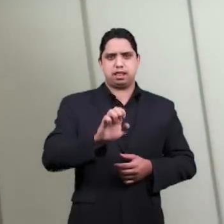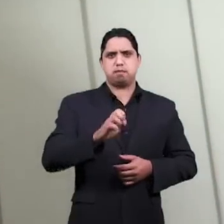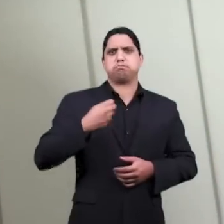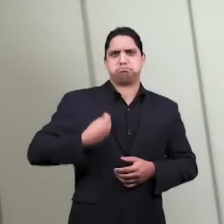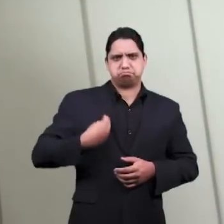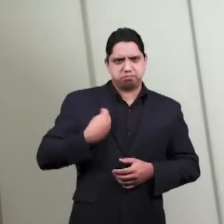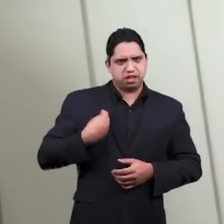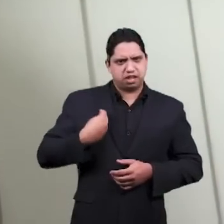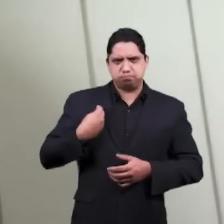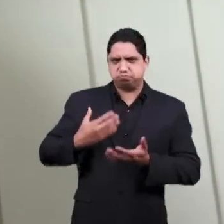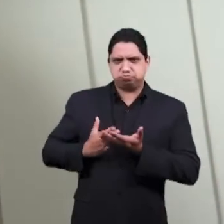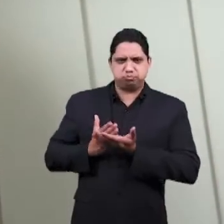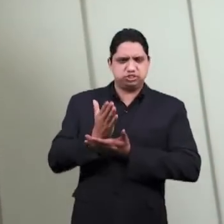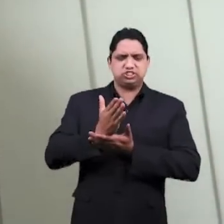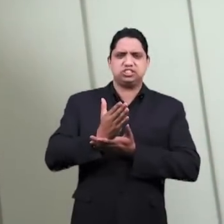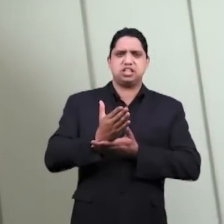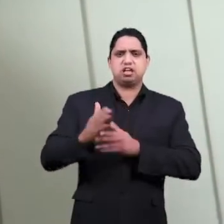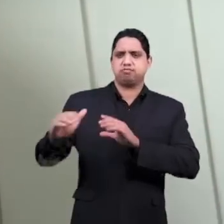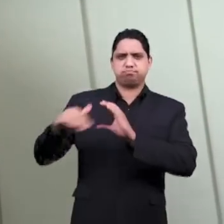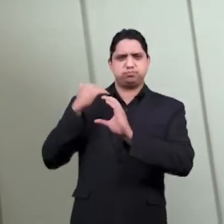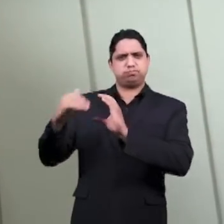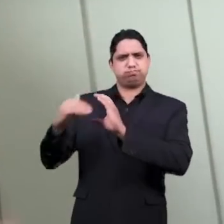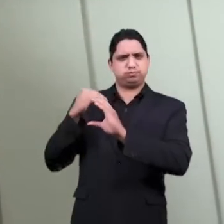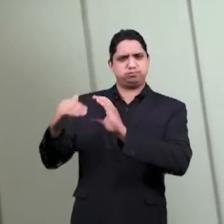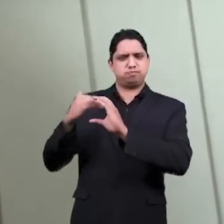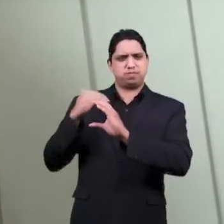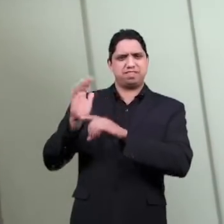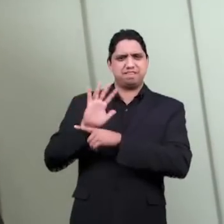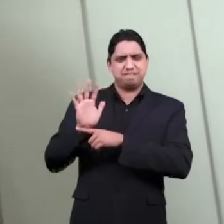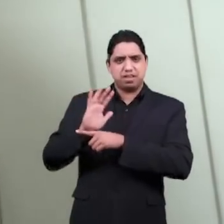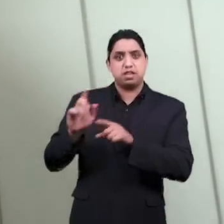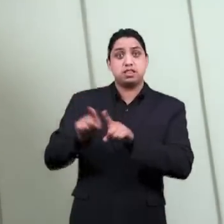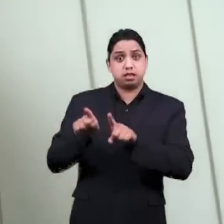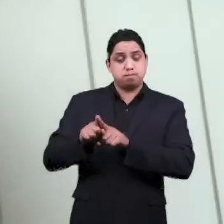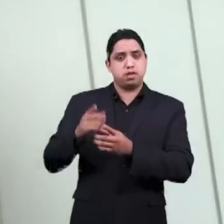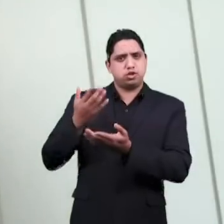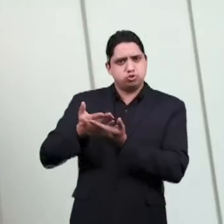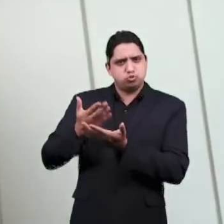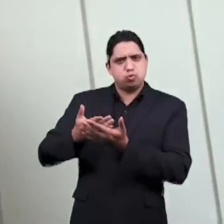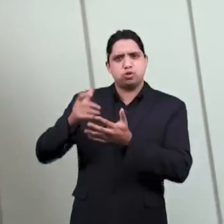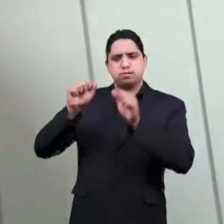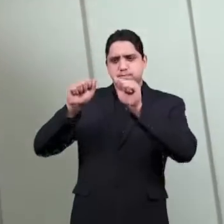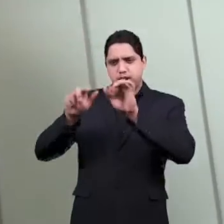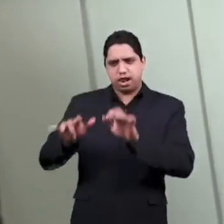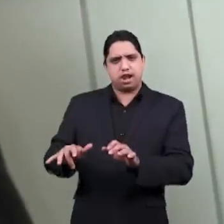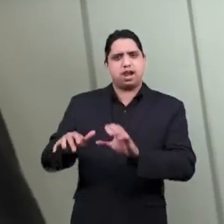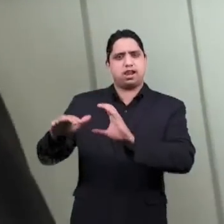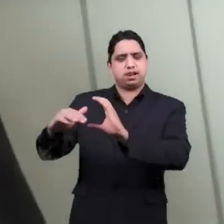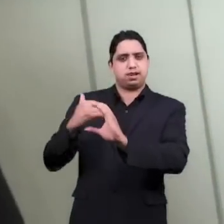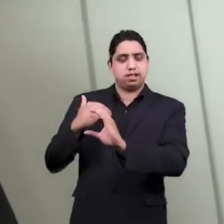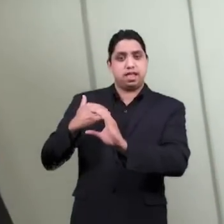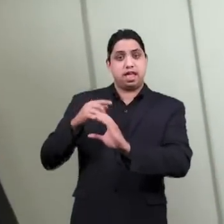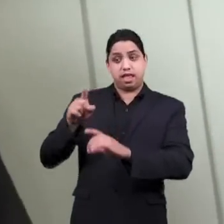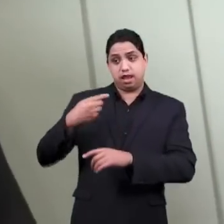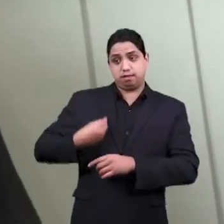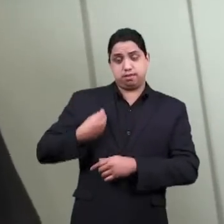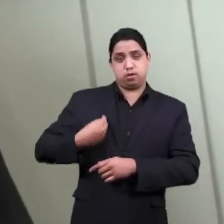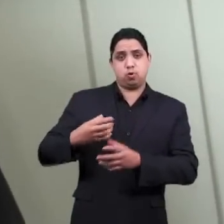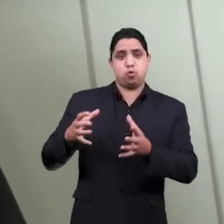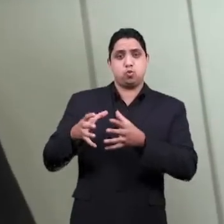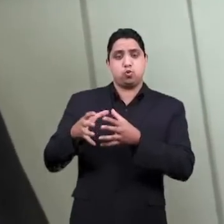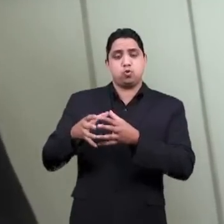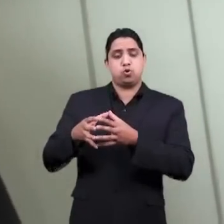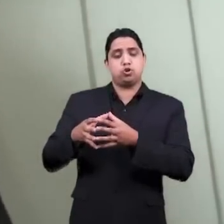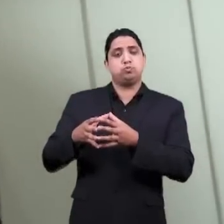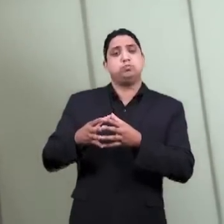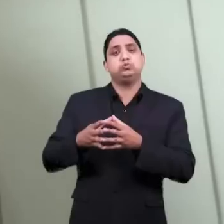assíduo da Escola Bíblica, tem enviado vídeos e vários estudos para a Escola Bíblica, e ele pertence ao grupo de jovens da nossa igreja